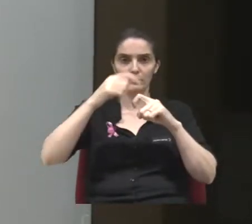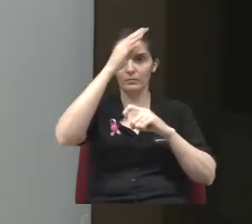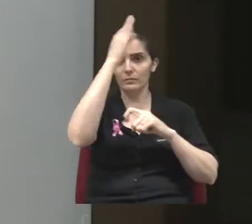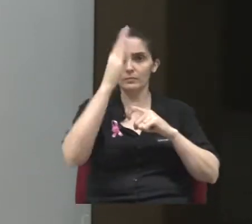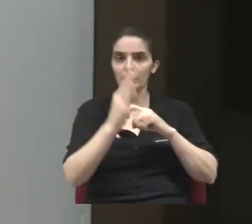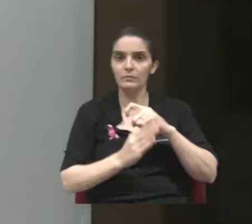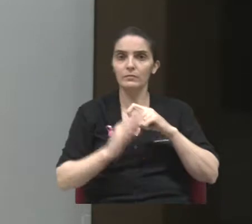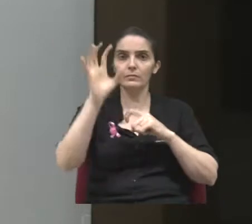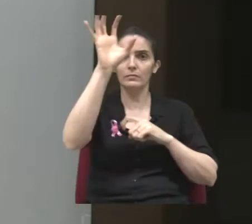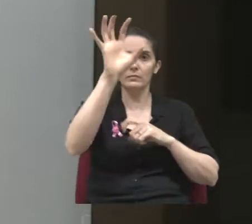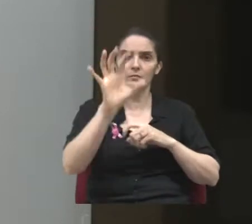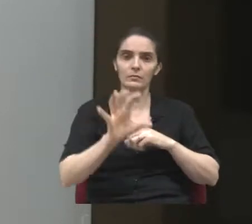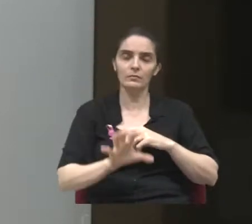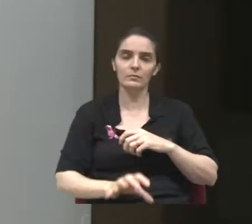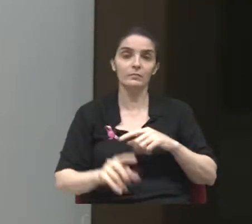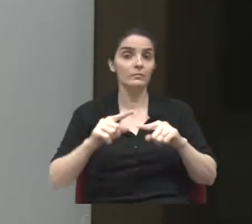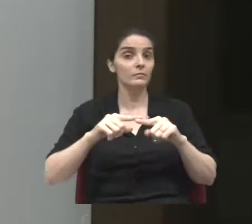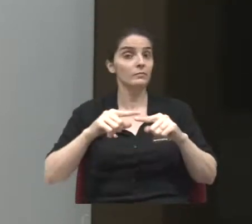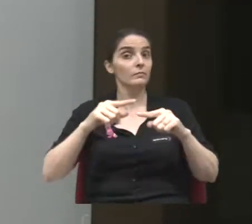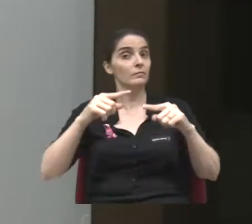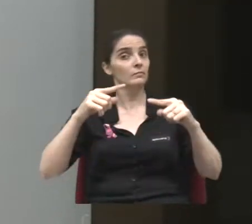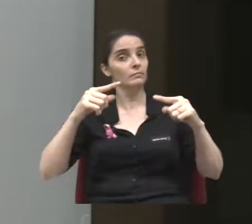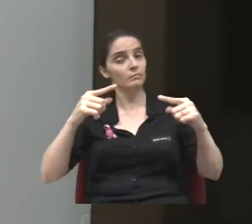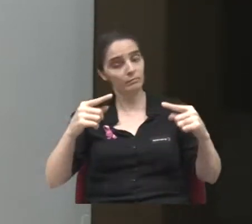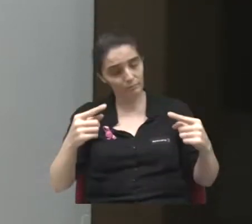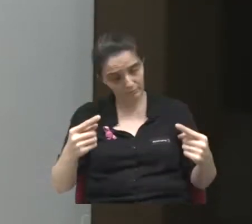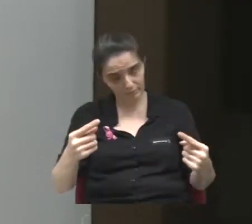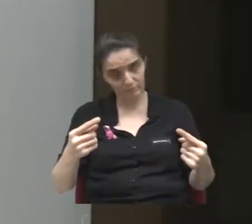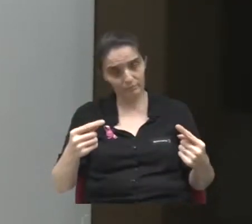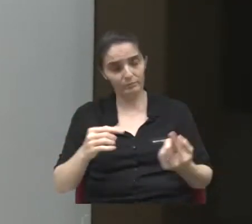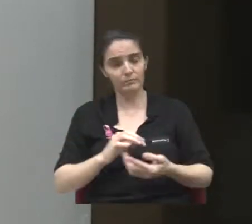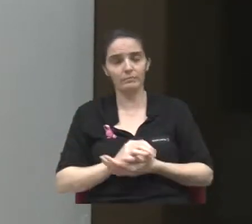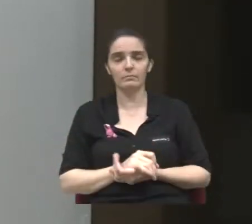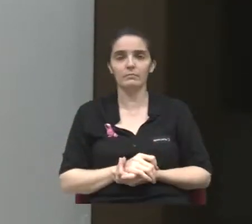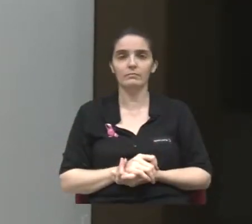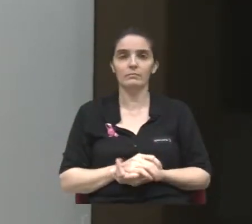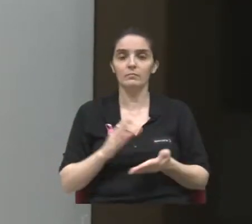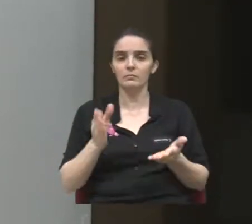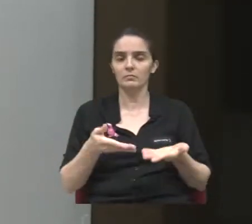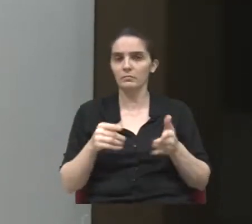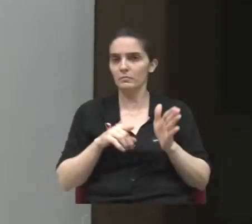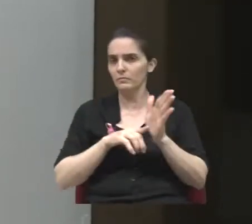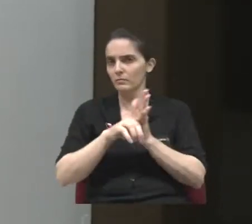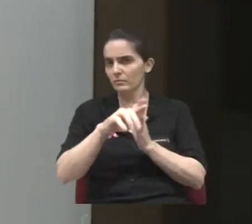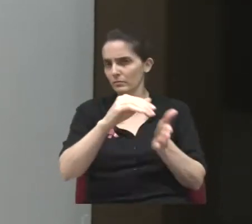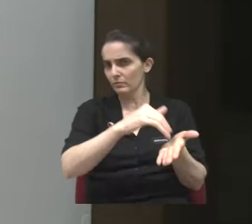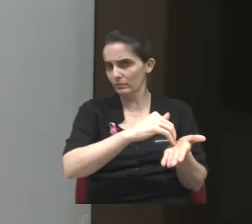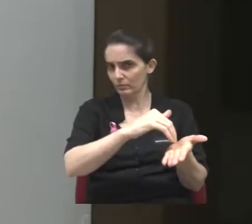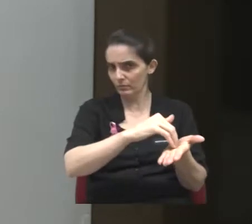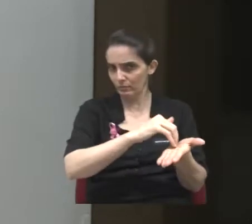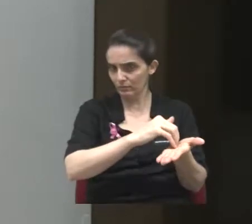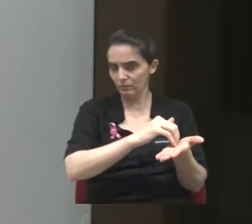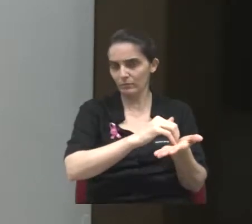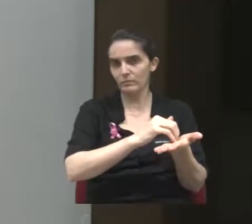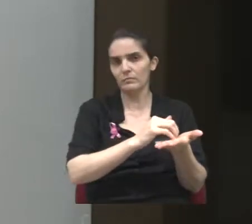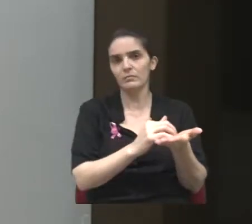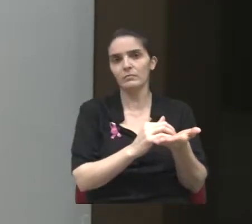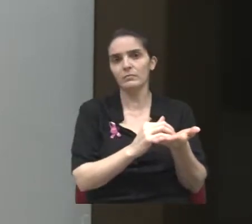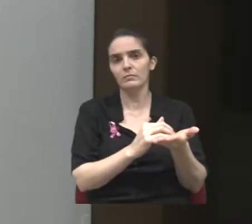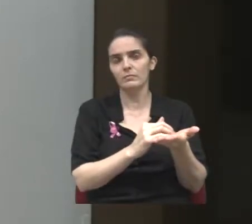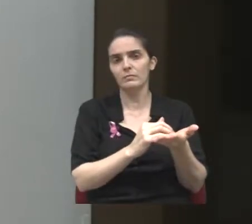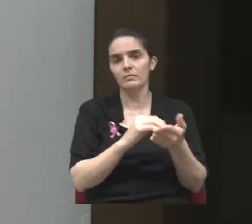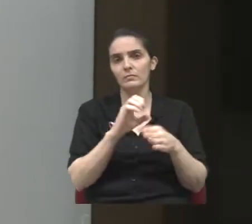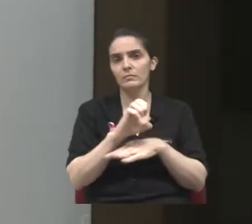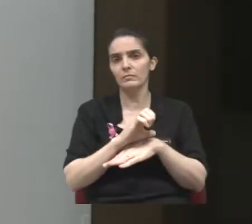Mas há a colocação... E aqui pergunto ao secretário que o Estado de São Paulo não